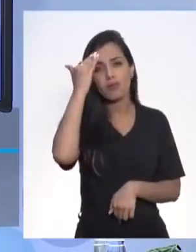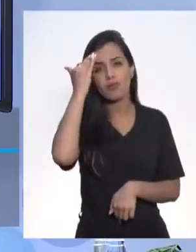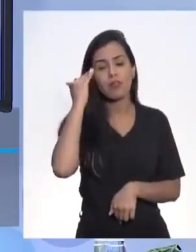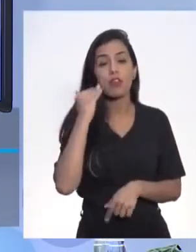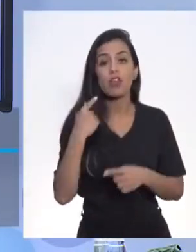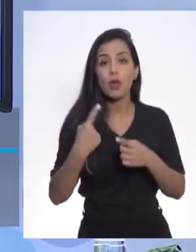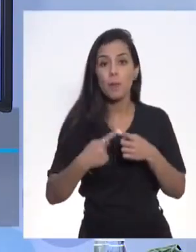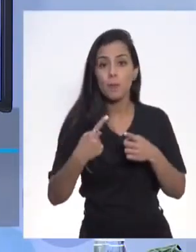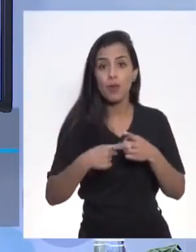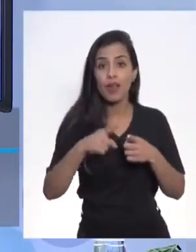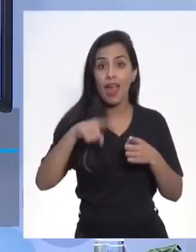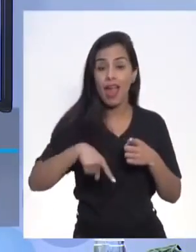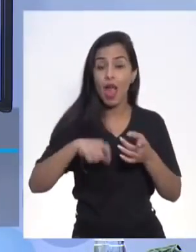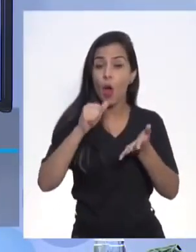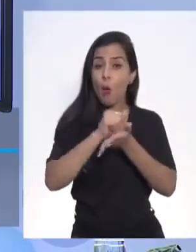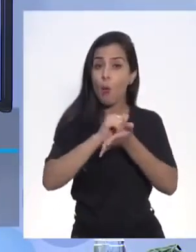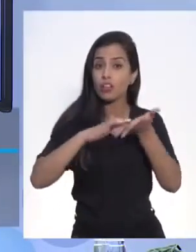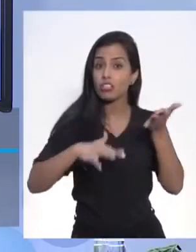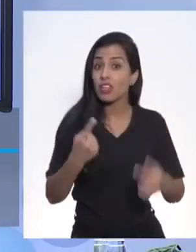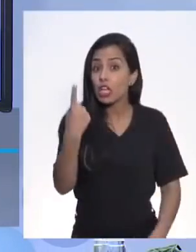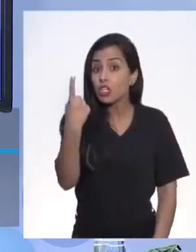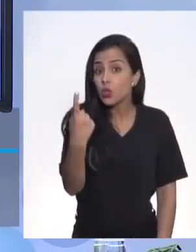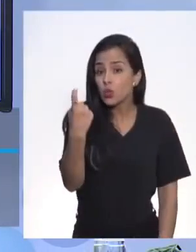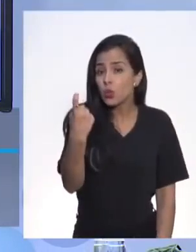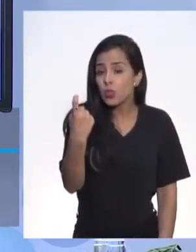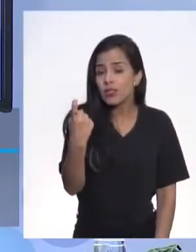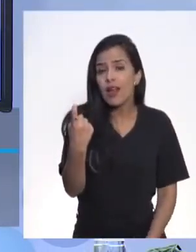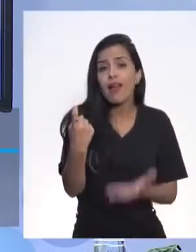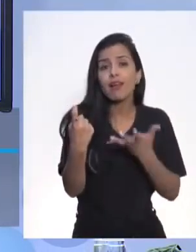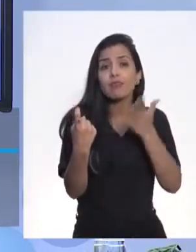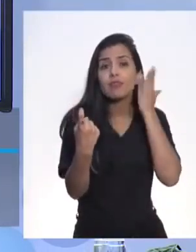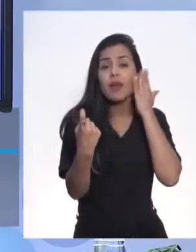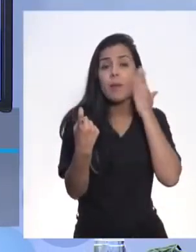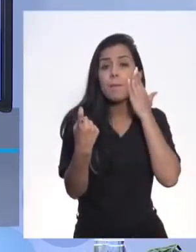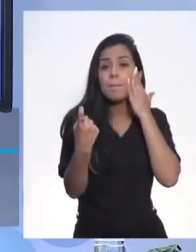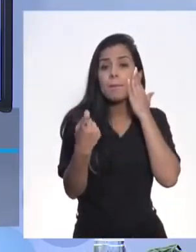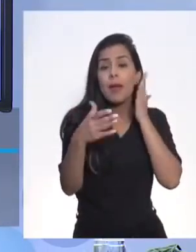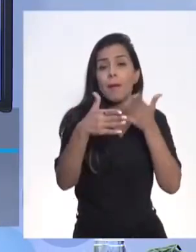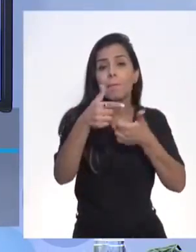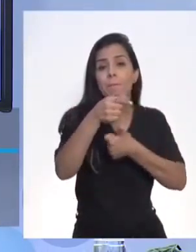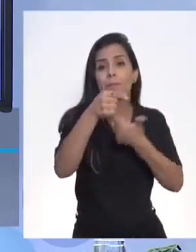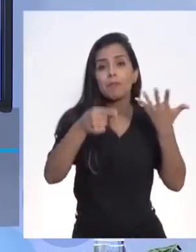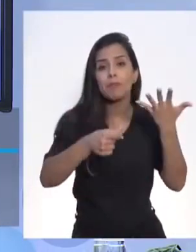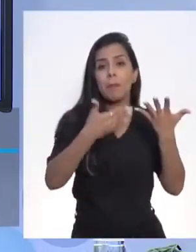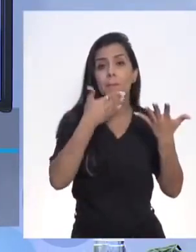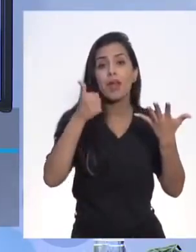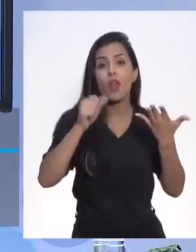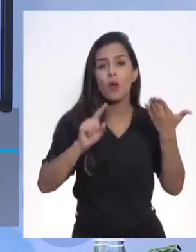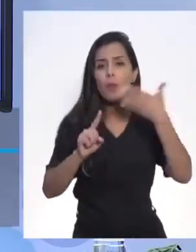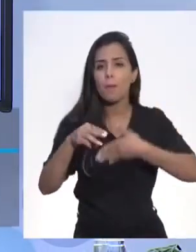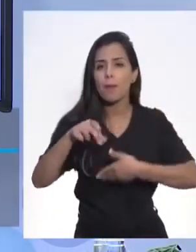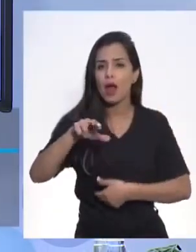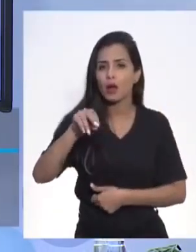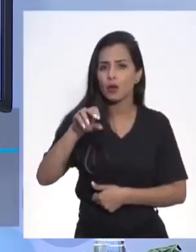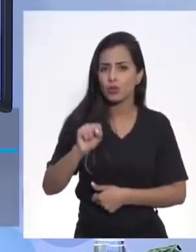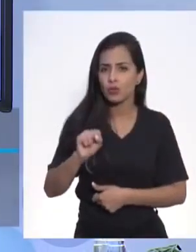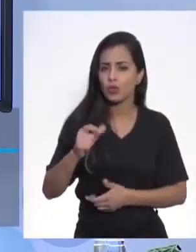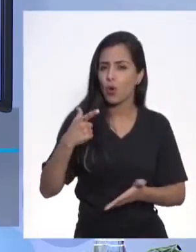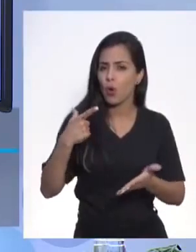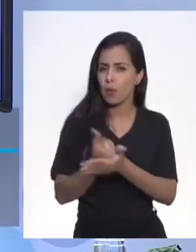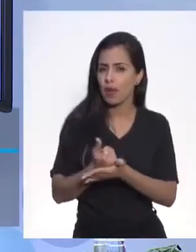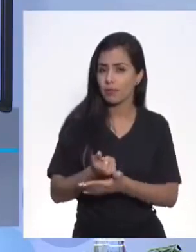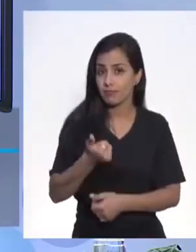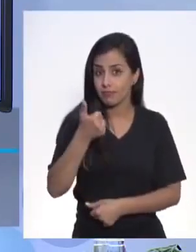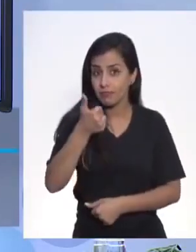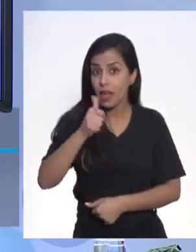Porque, na verdade, era um exercício único, querendo saber qual que era a melhor opção de produto para o Marcos comprar. Então, eu gostaria que depois vocês